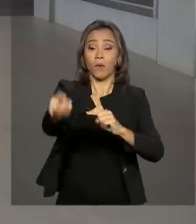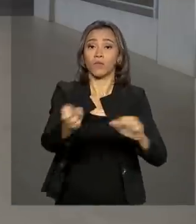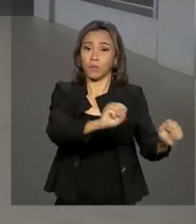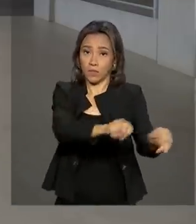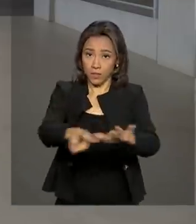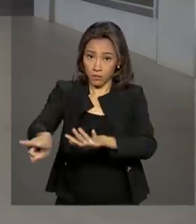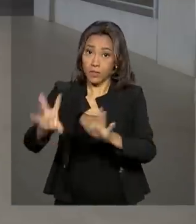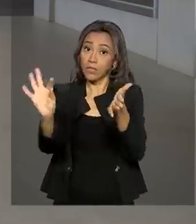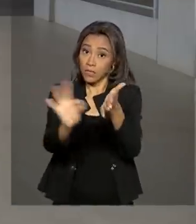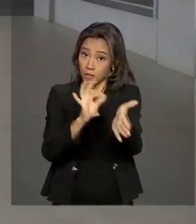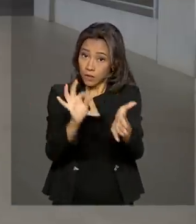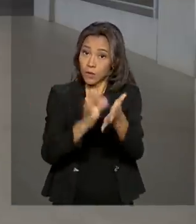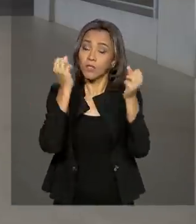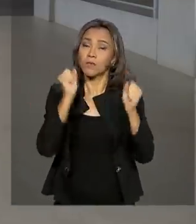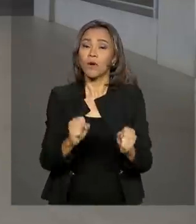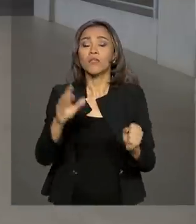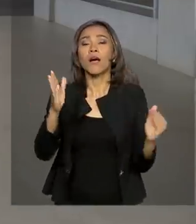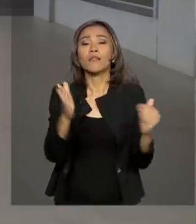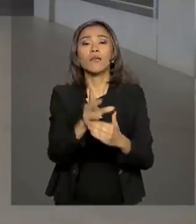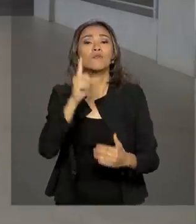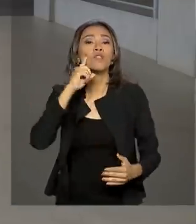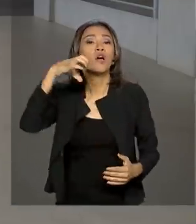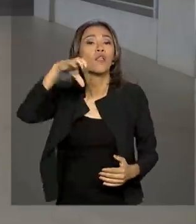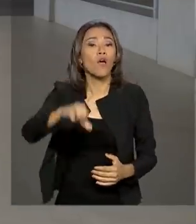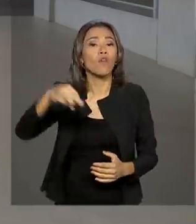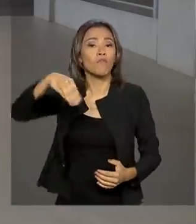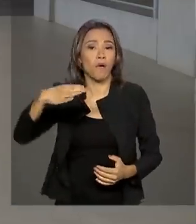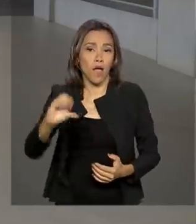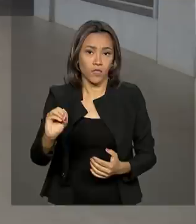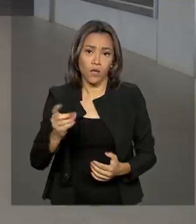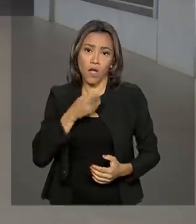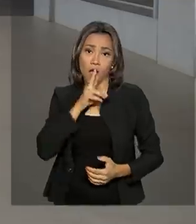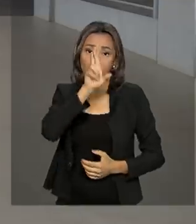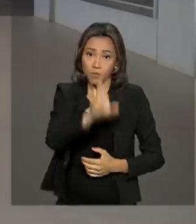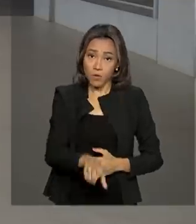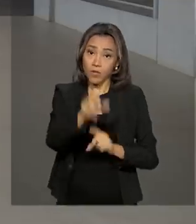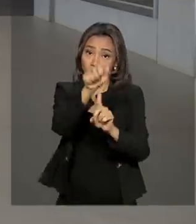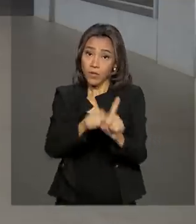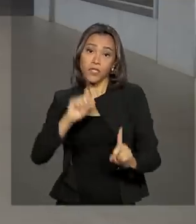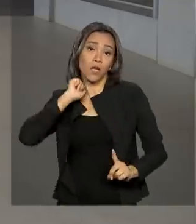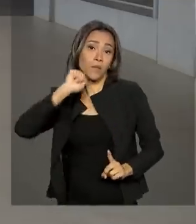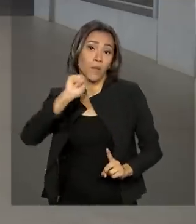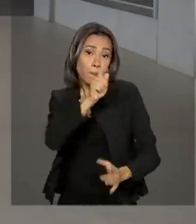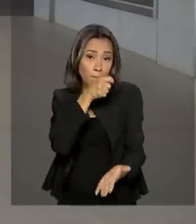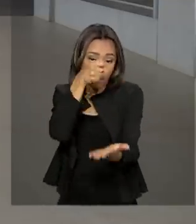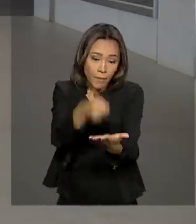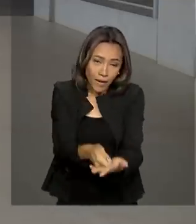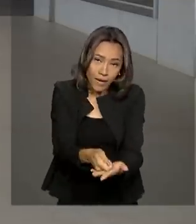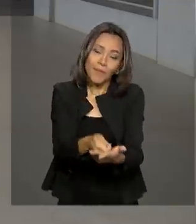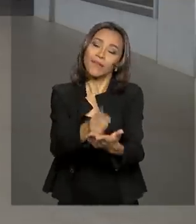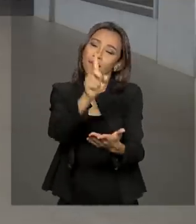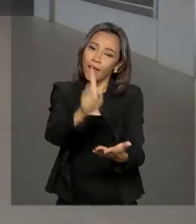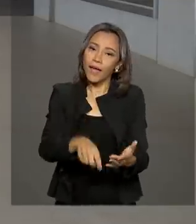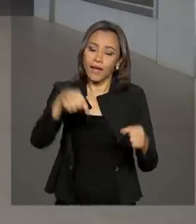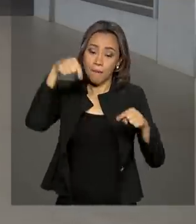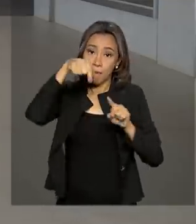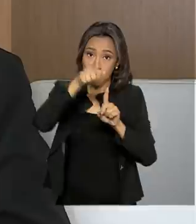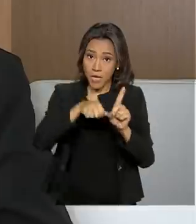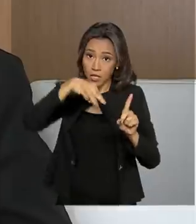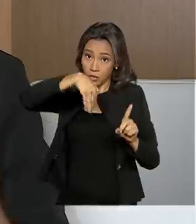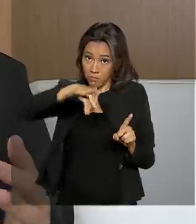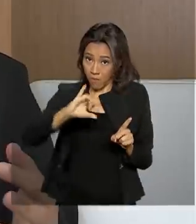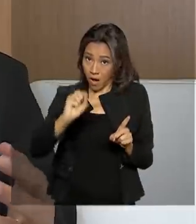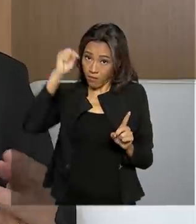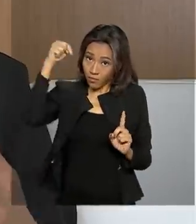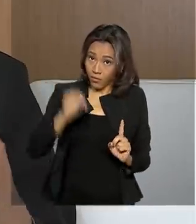podem ser feitas até o dia 9 de março. O resultado sai em abril e os pagamentos serão feitos em maio deste ano.